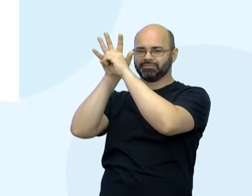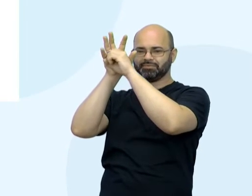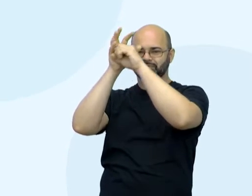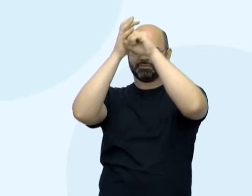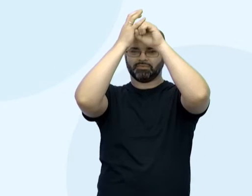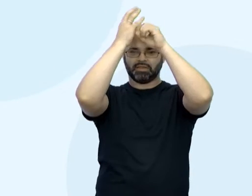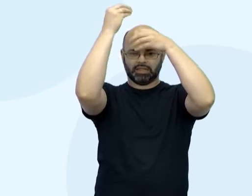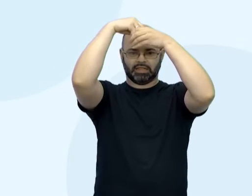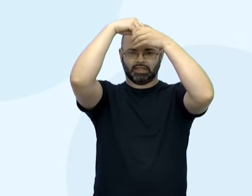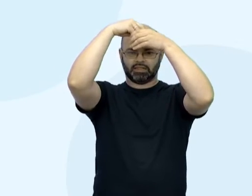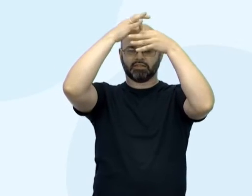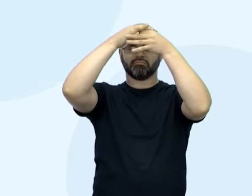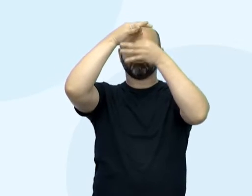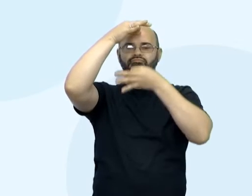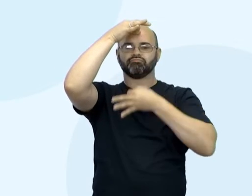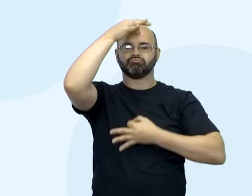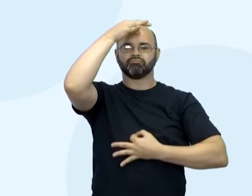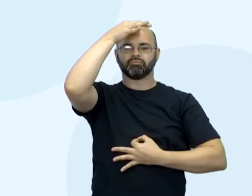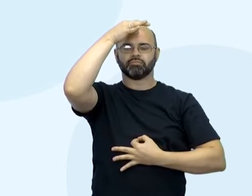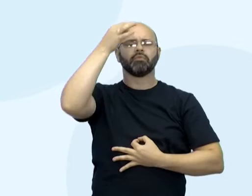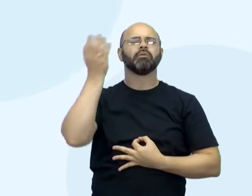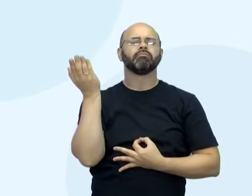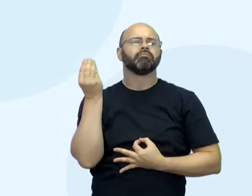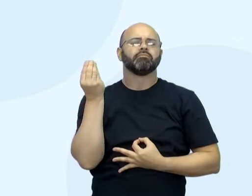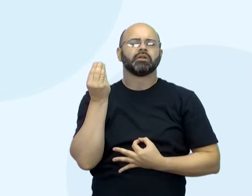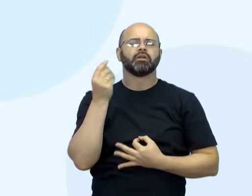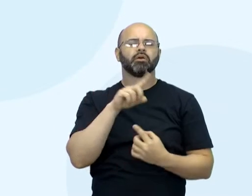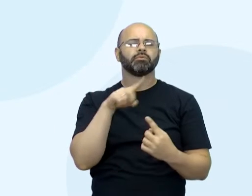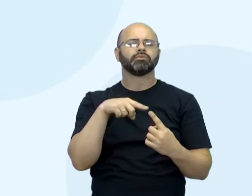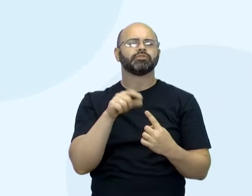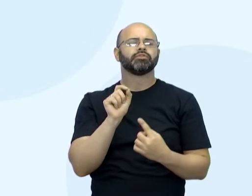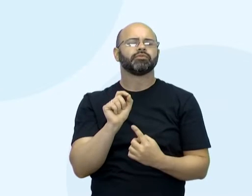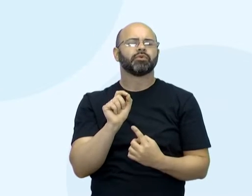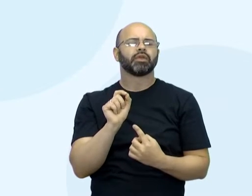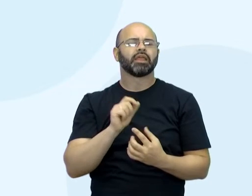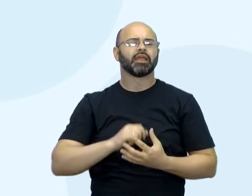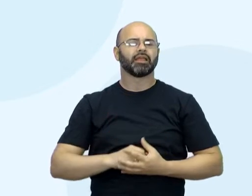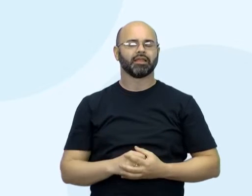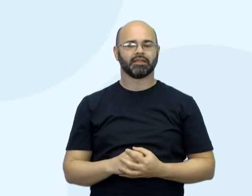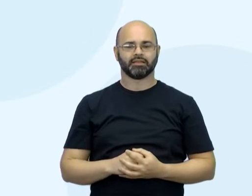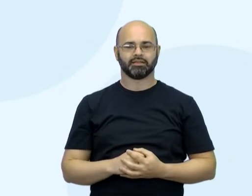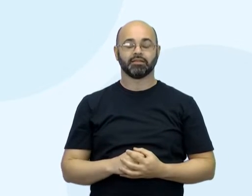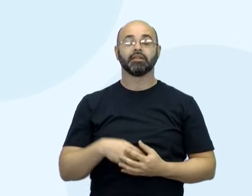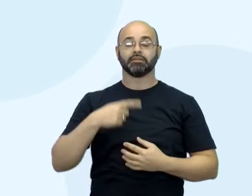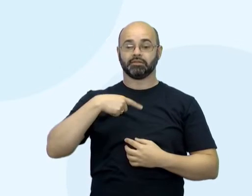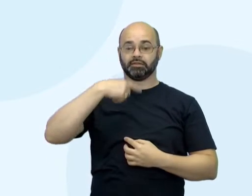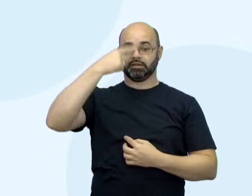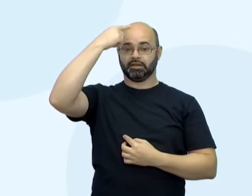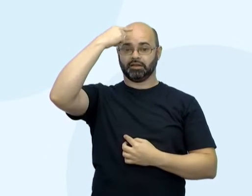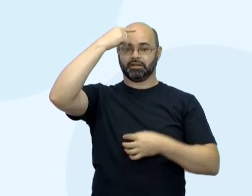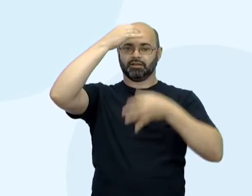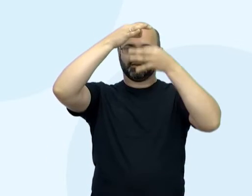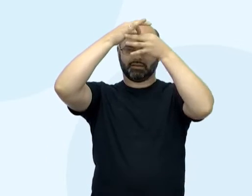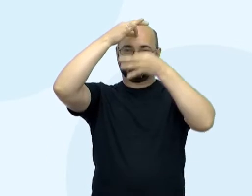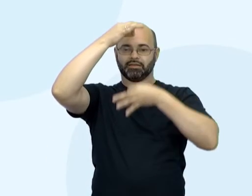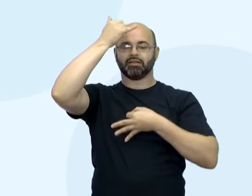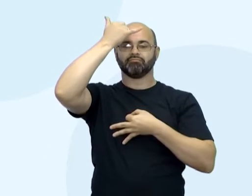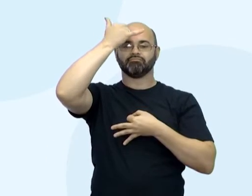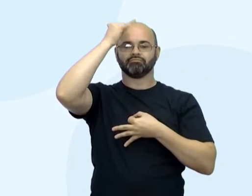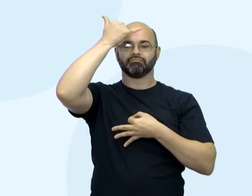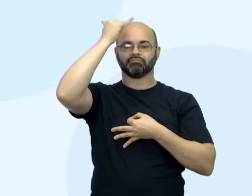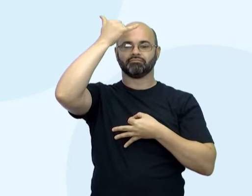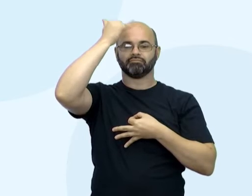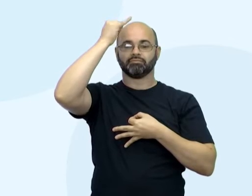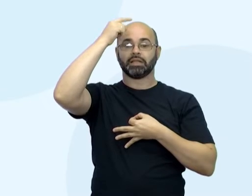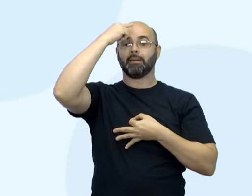Que eu perguntei já faz um tempinho aí. Para a gente ter, então, a contração, está aqui para você, ó, em